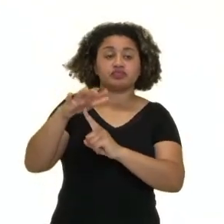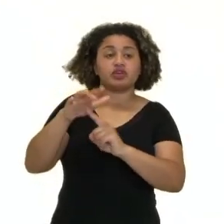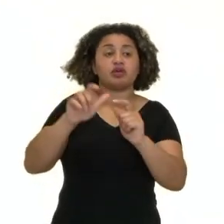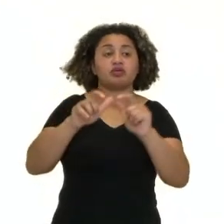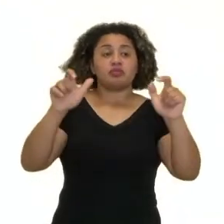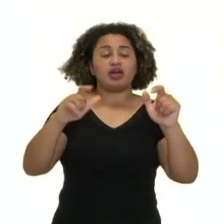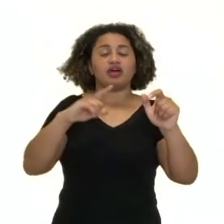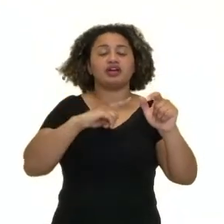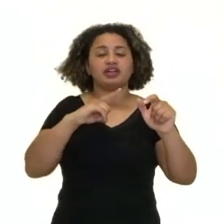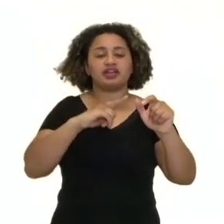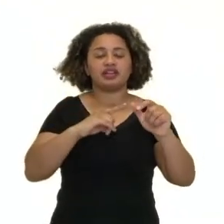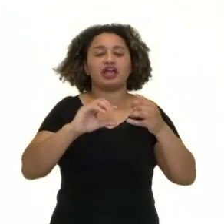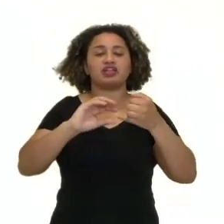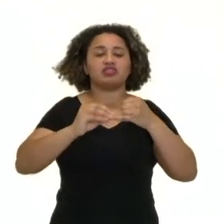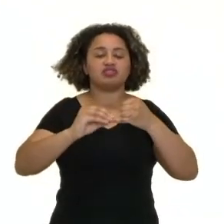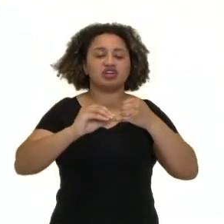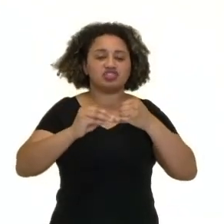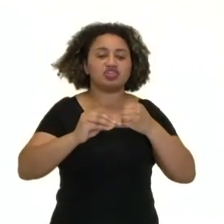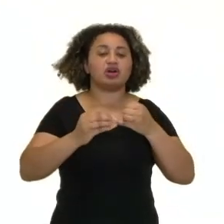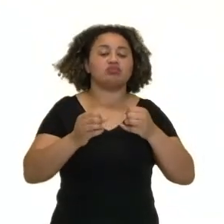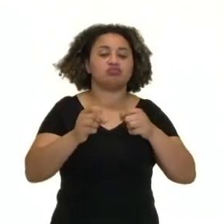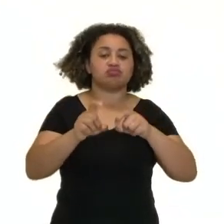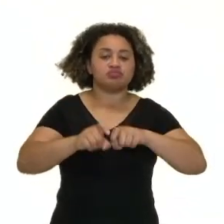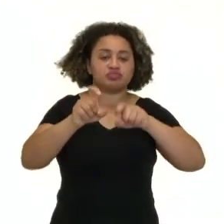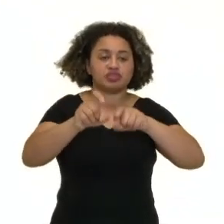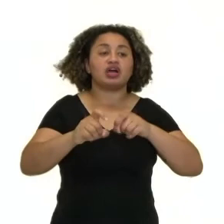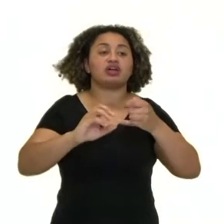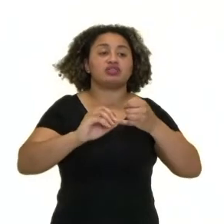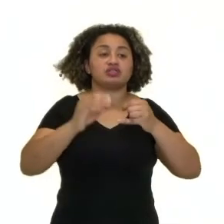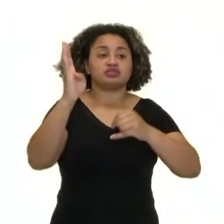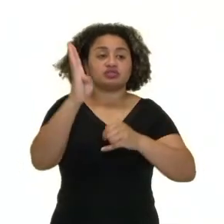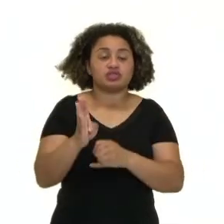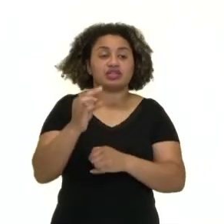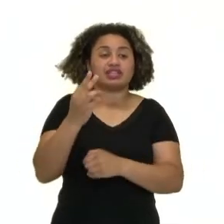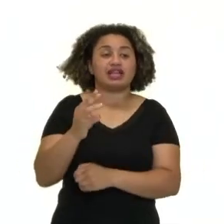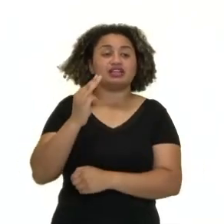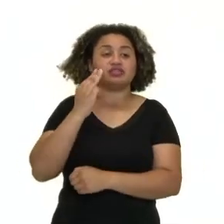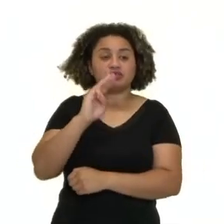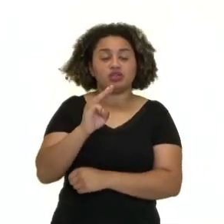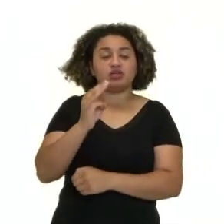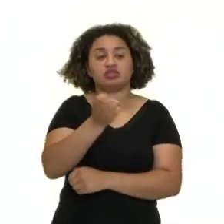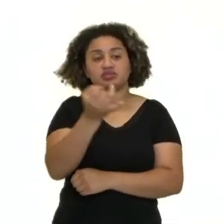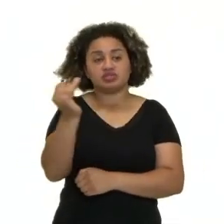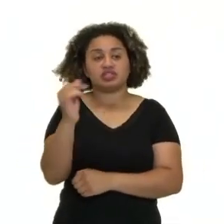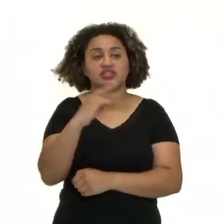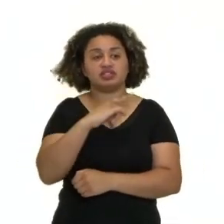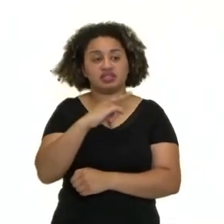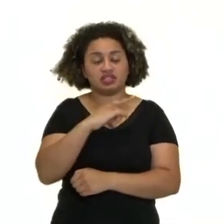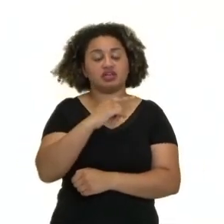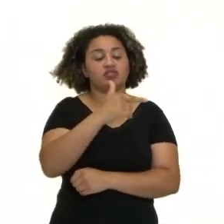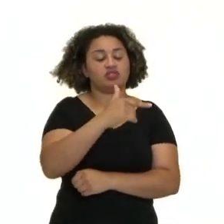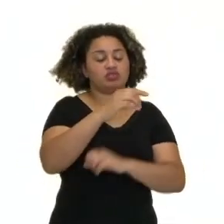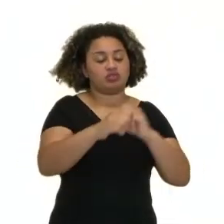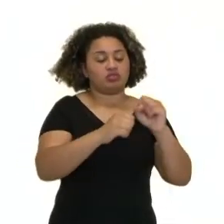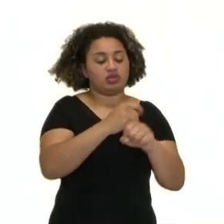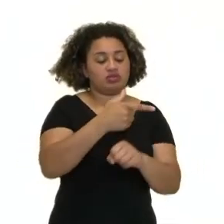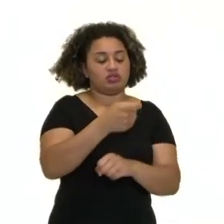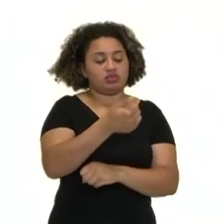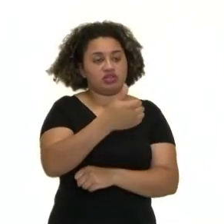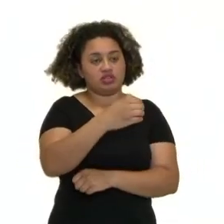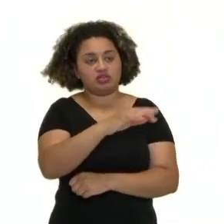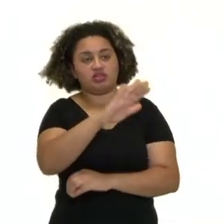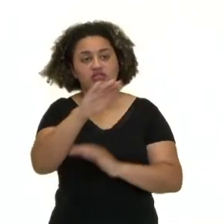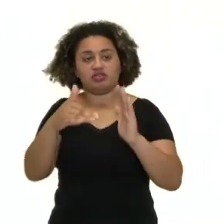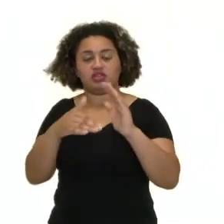maior produtor de feijão do Brasil. Das 3 milhões de toneladas produzidas na safra de 2019-2020